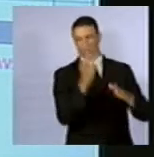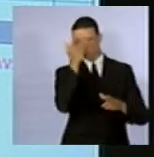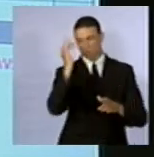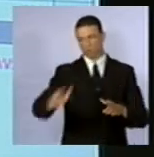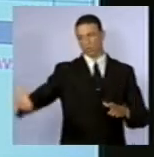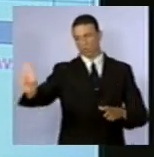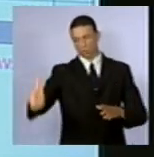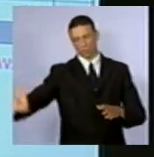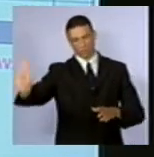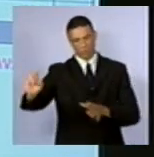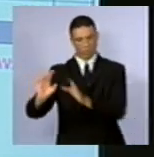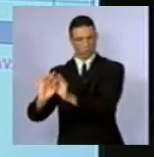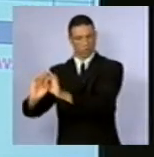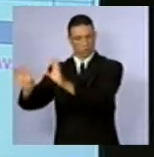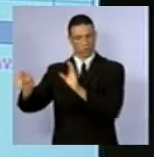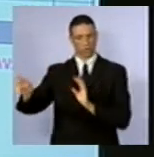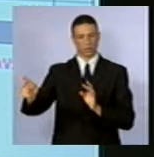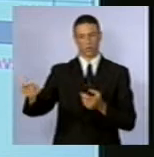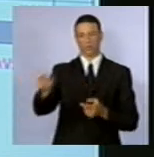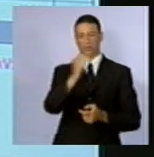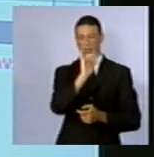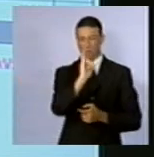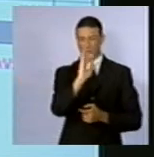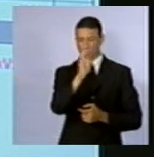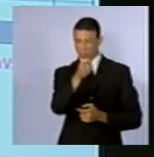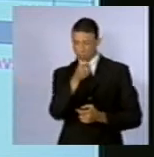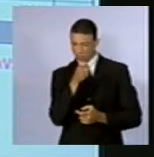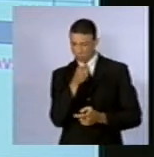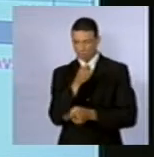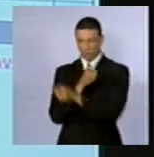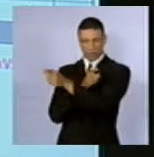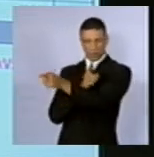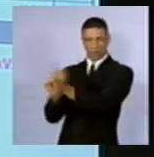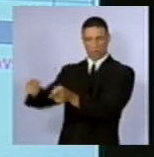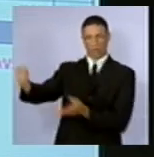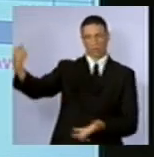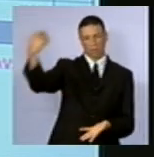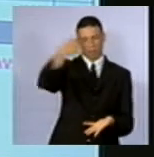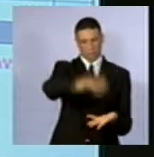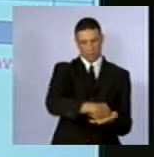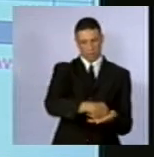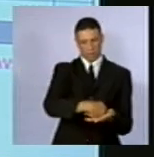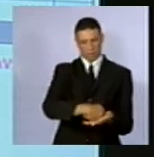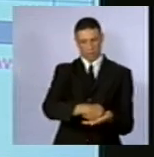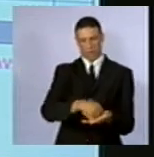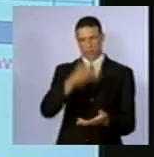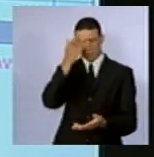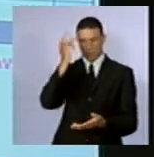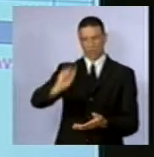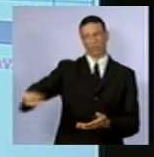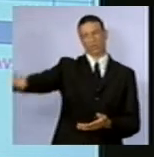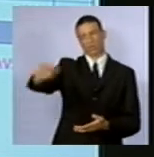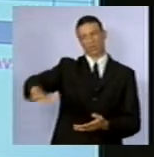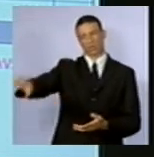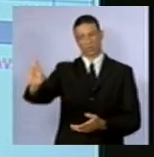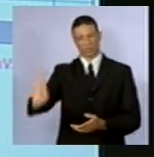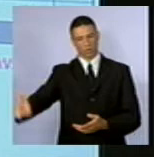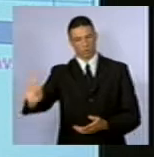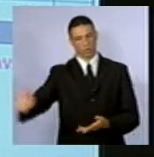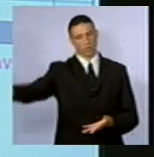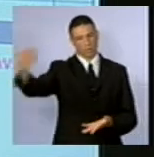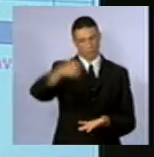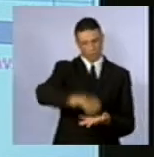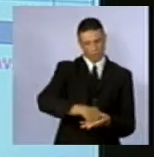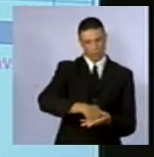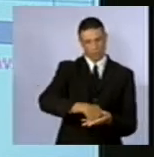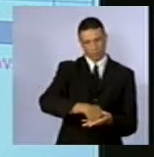naturalmente essa tarifa é passada até o consumidor final que é o consumidor cativo das distribuidoras a gente pode